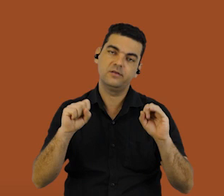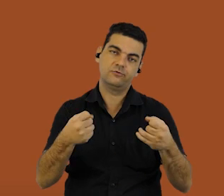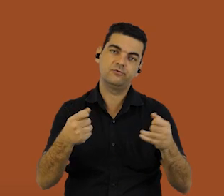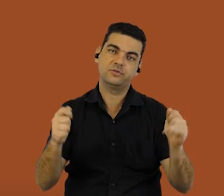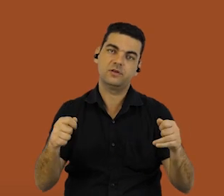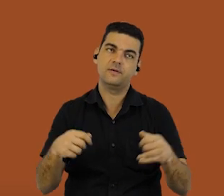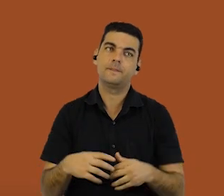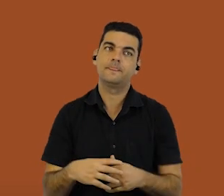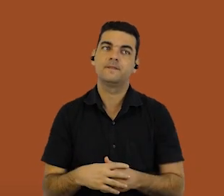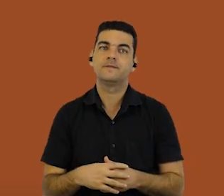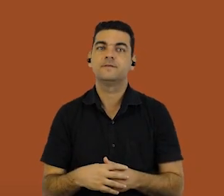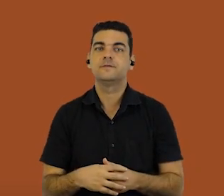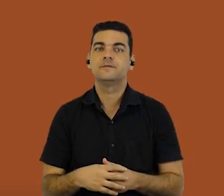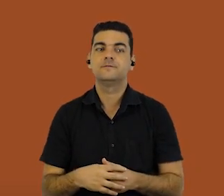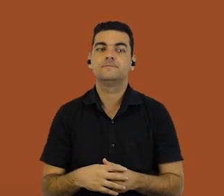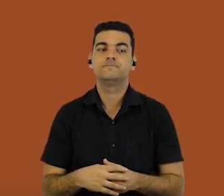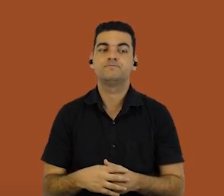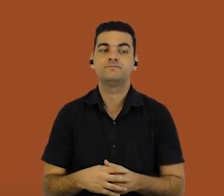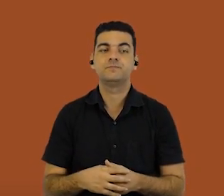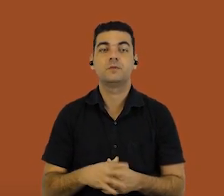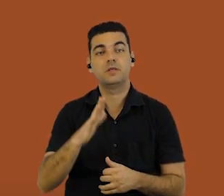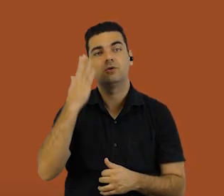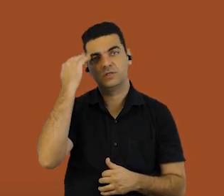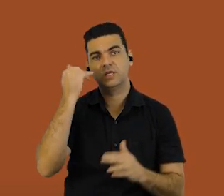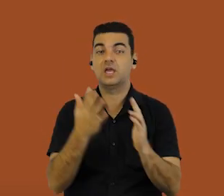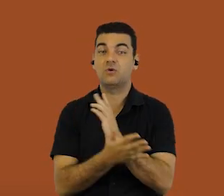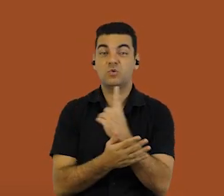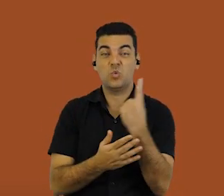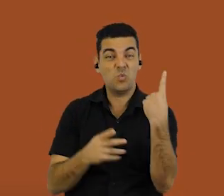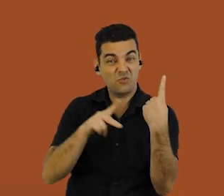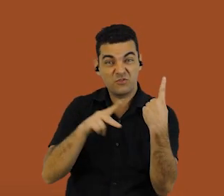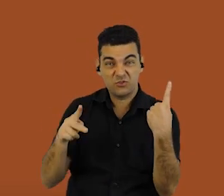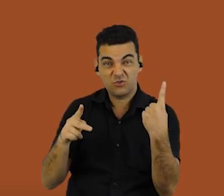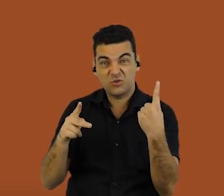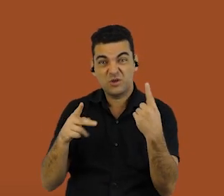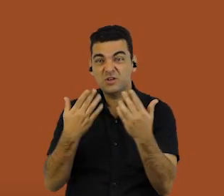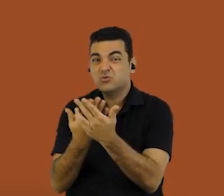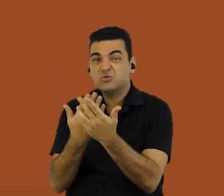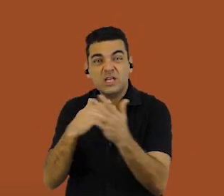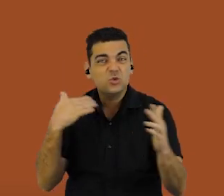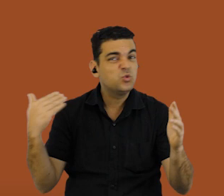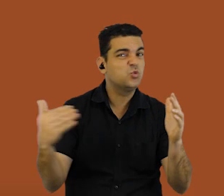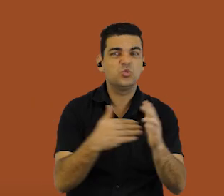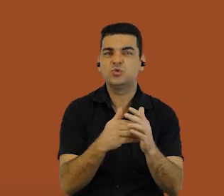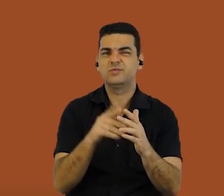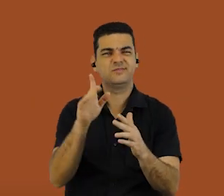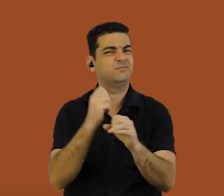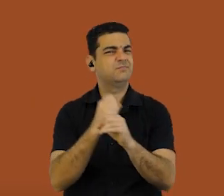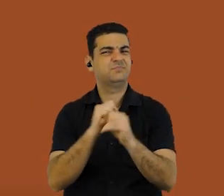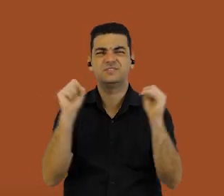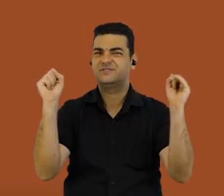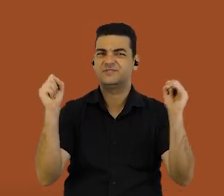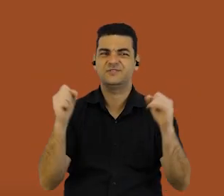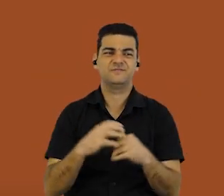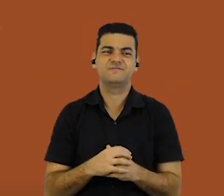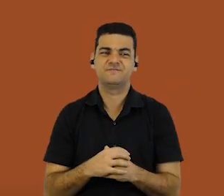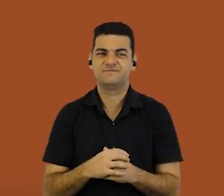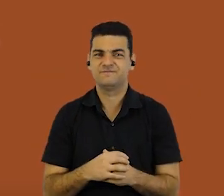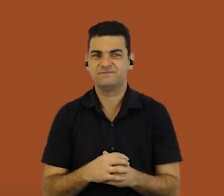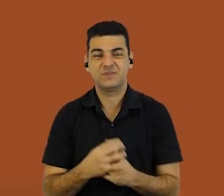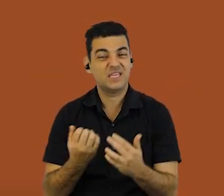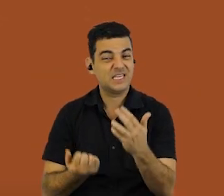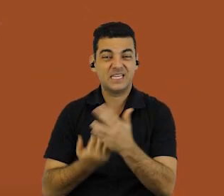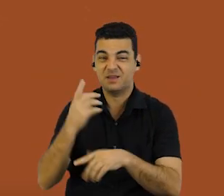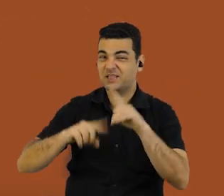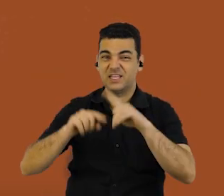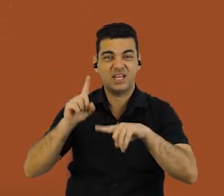que é importante. E eu sei que o quanto é difícil para um professor que às vezes dá 40 horas de aula para ele estar criando